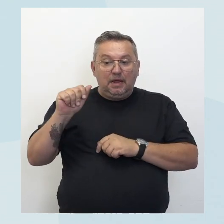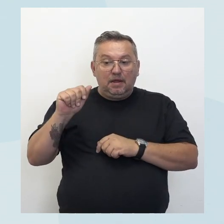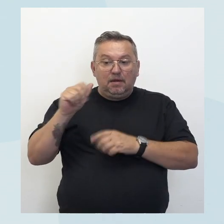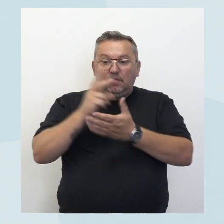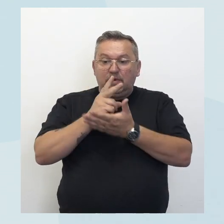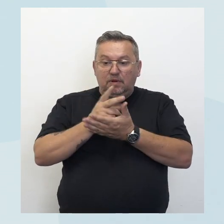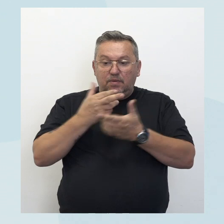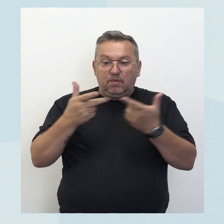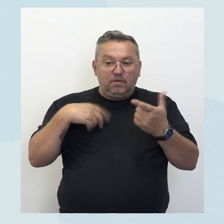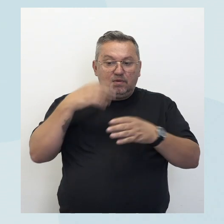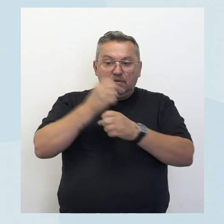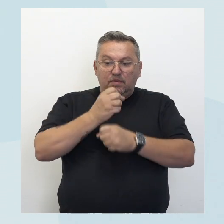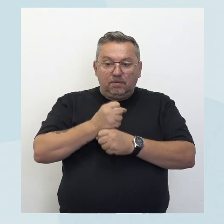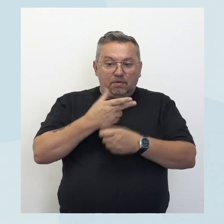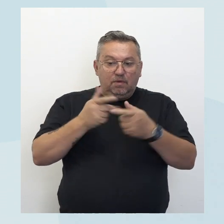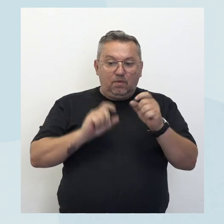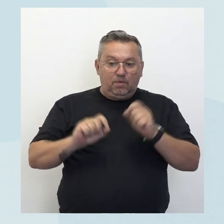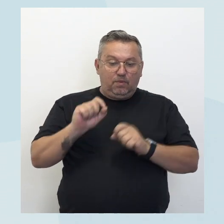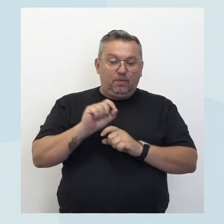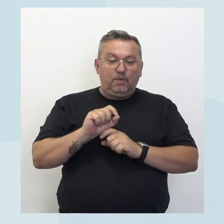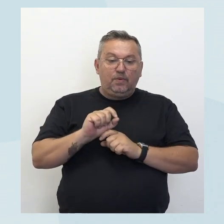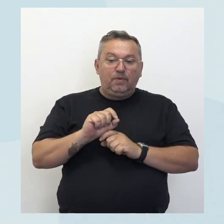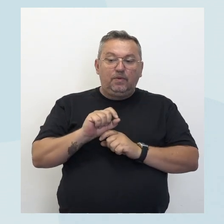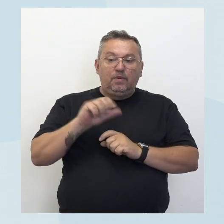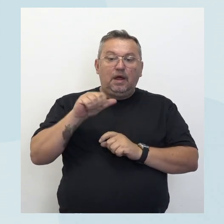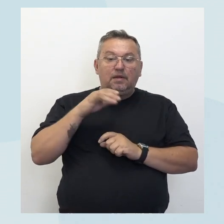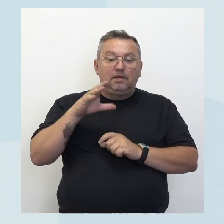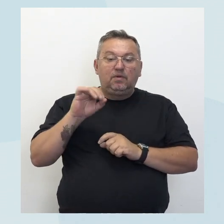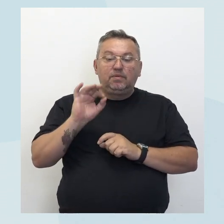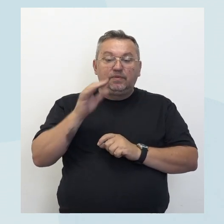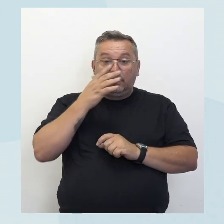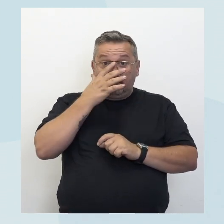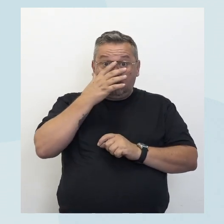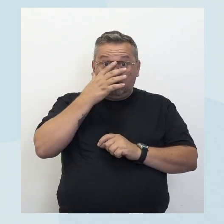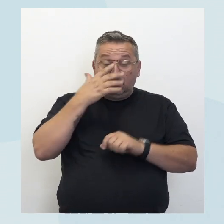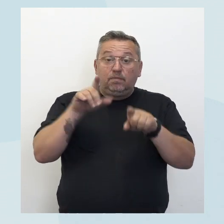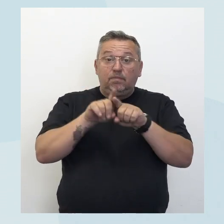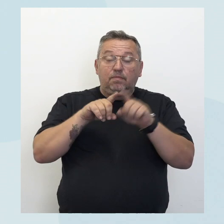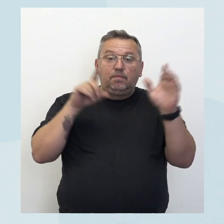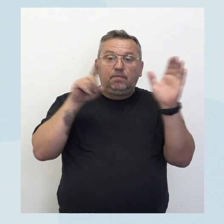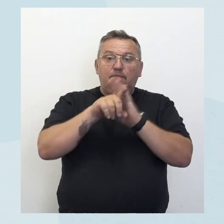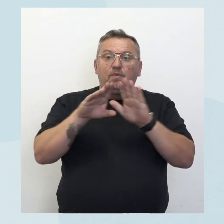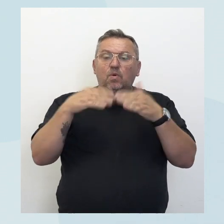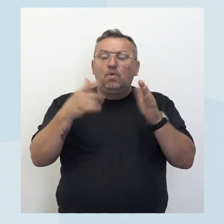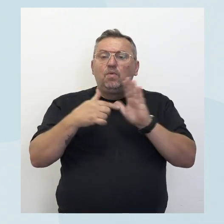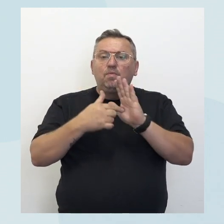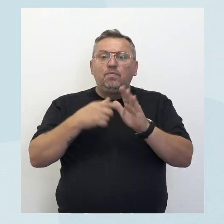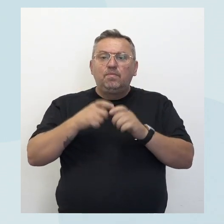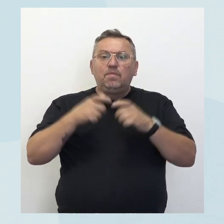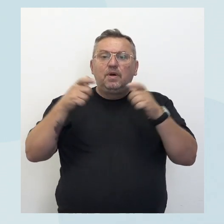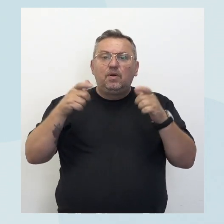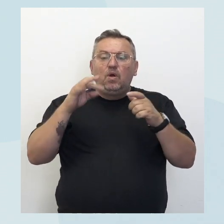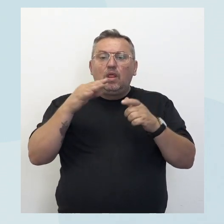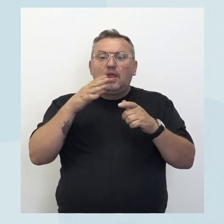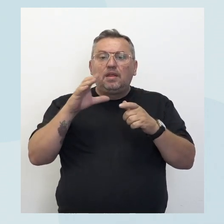vou calcular com a concentração de quem? Do ácido, perfeito? Aí ele pergunta assim, qual das soluções apresenta maior extensão no